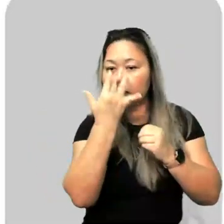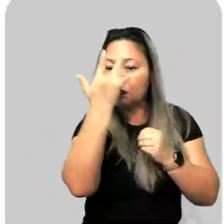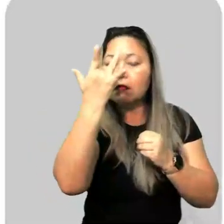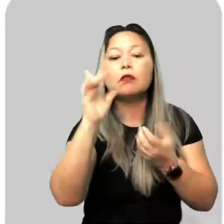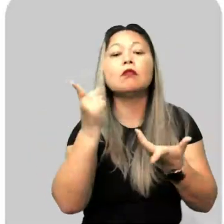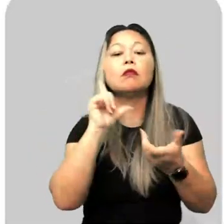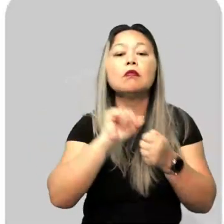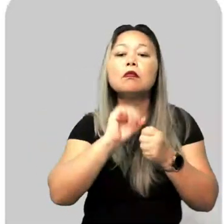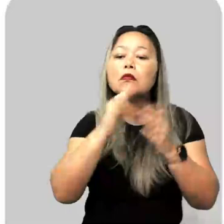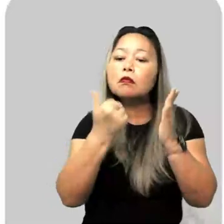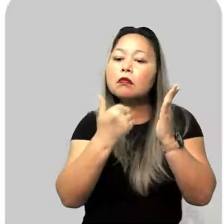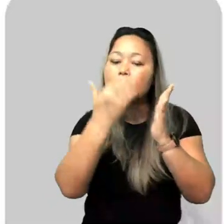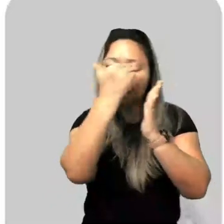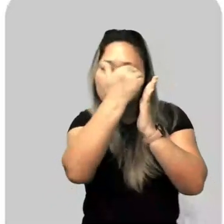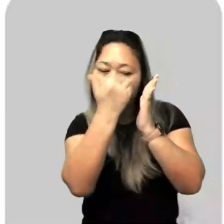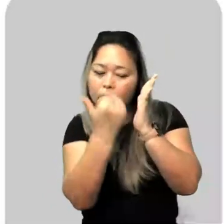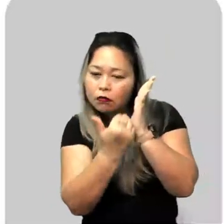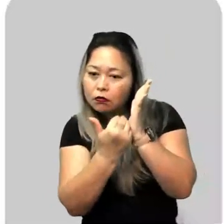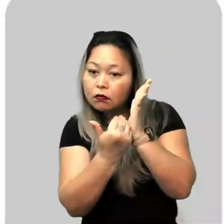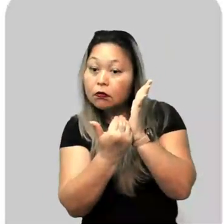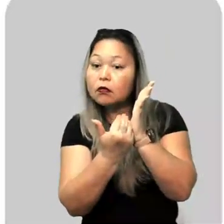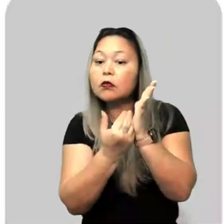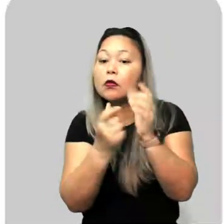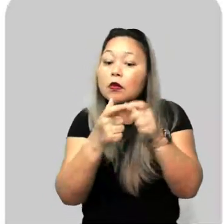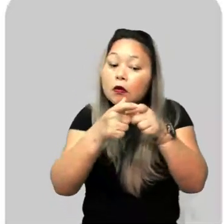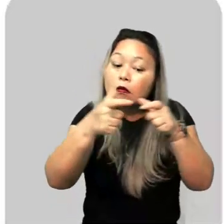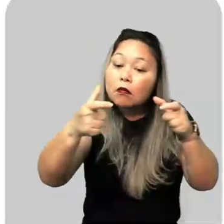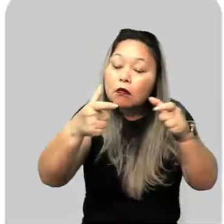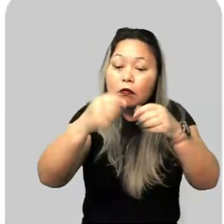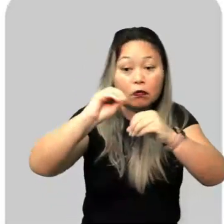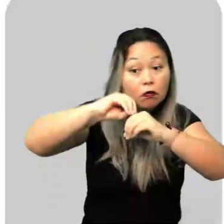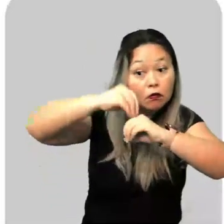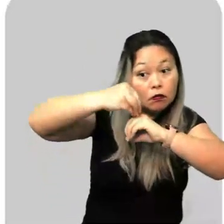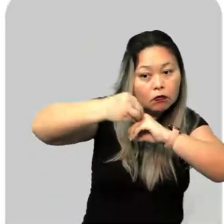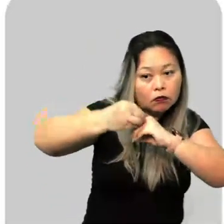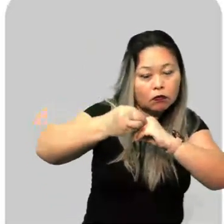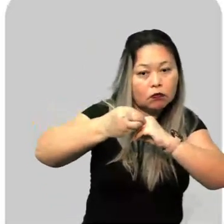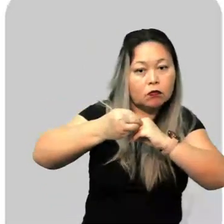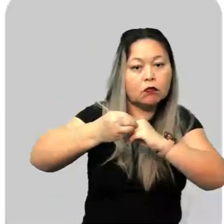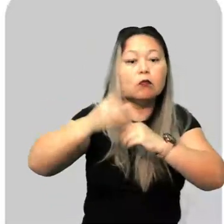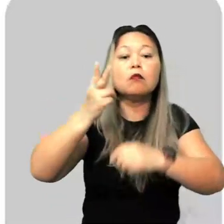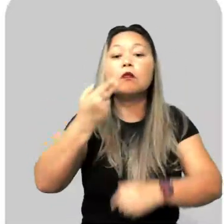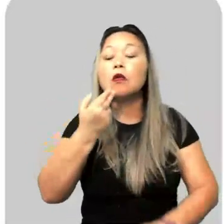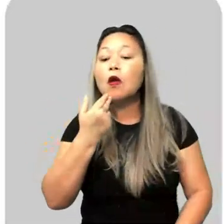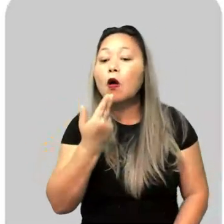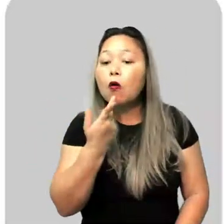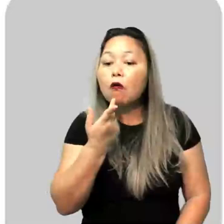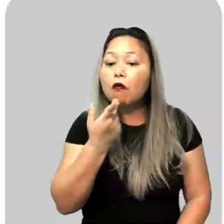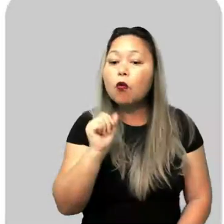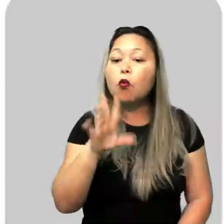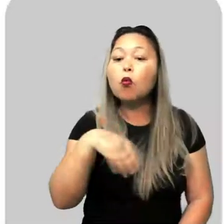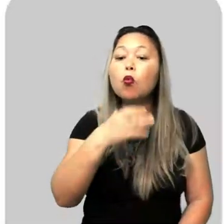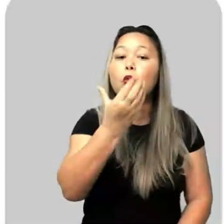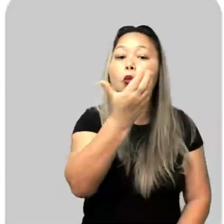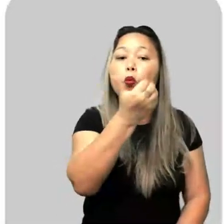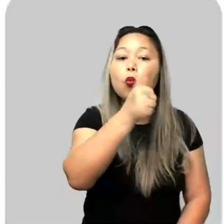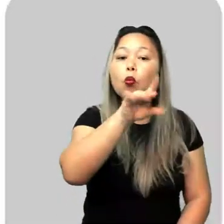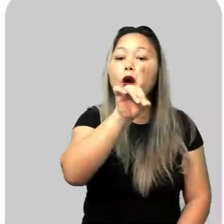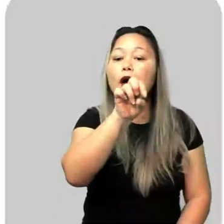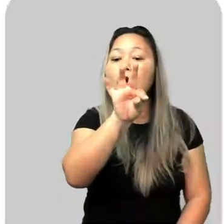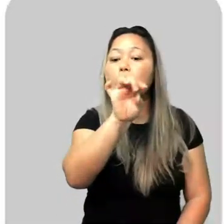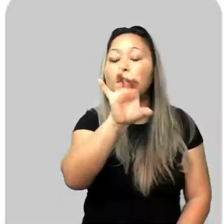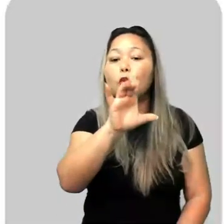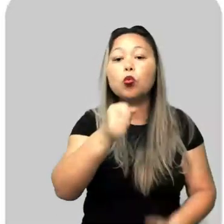né? Obedecendo à classificação quanto ao tamanho da molécula, diga que carboidrato é o